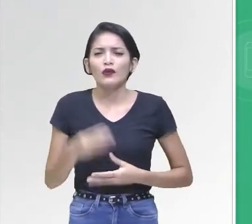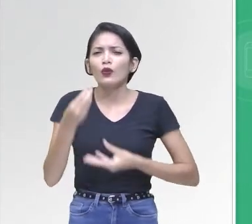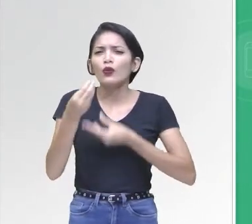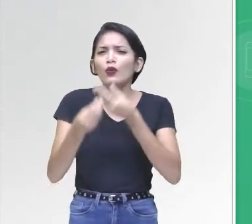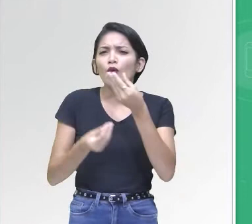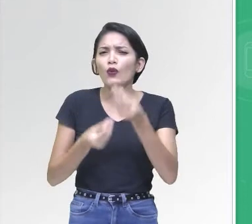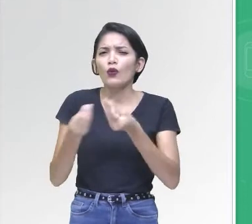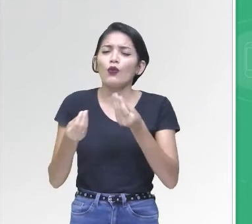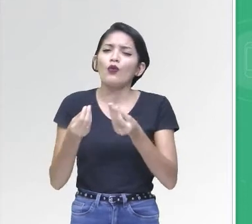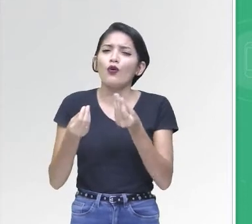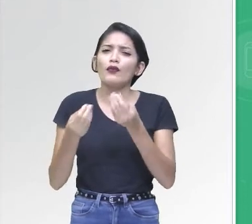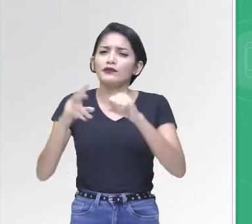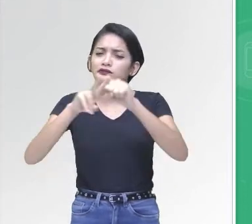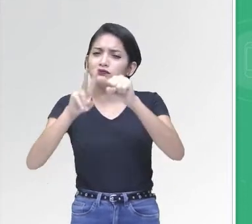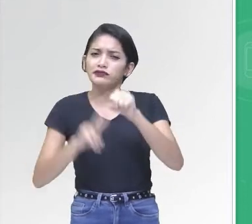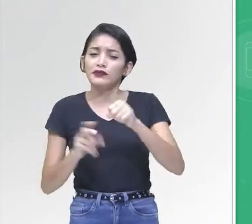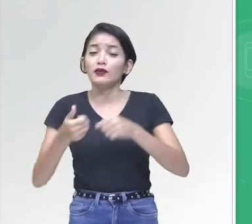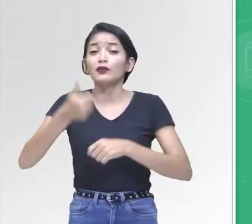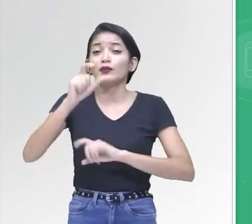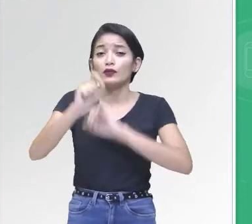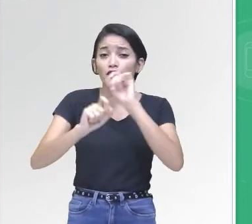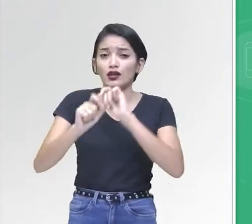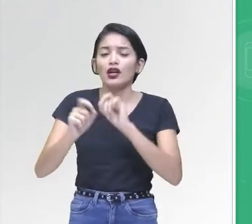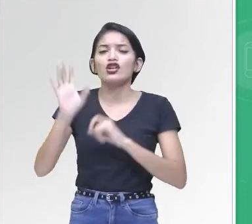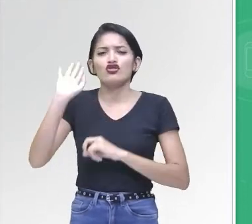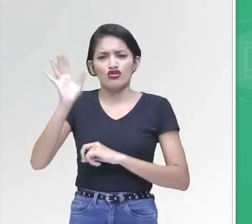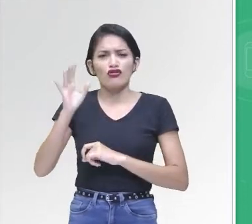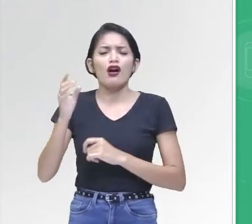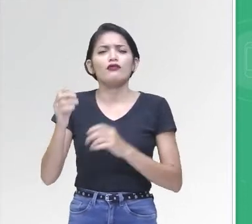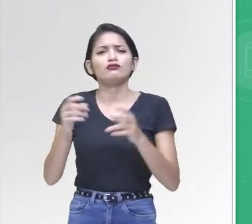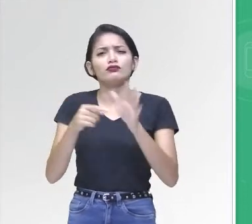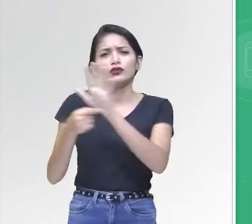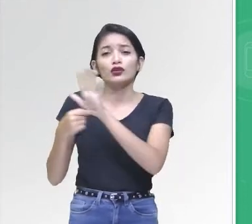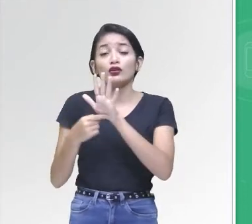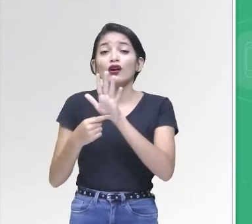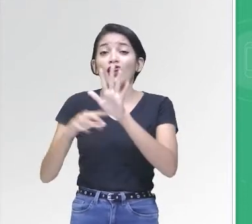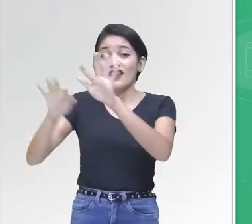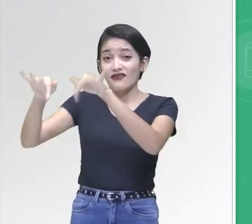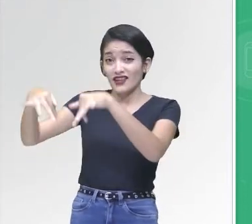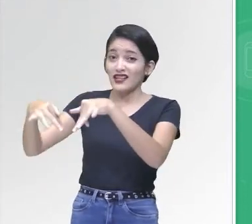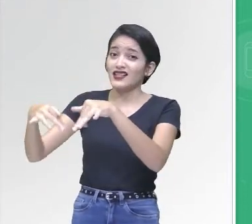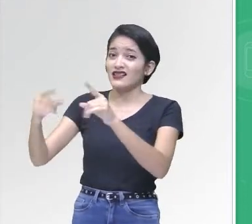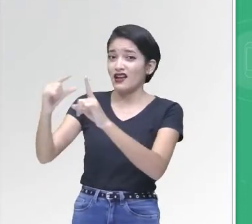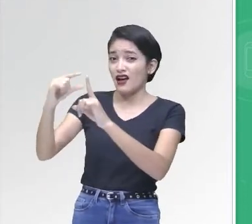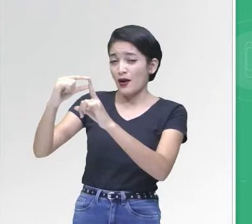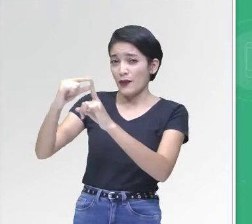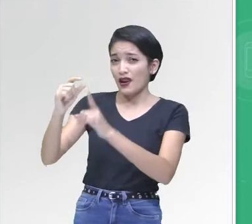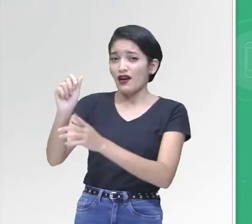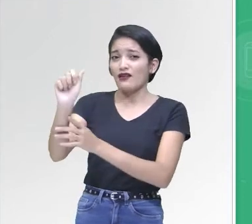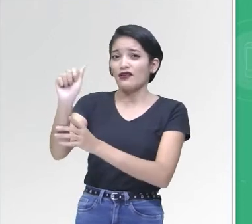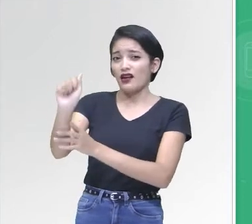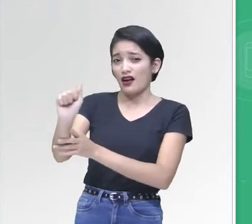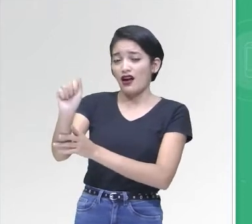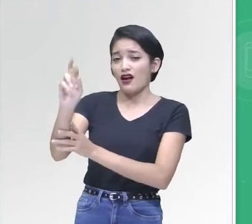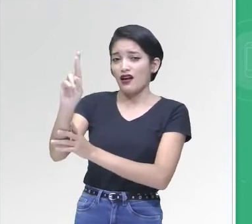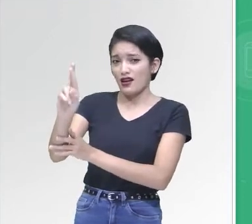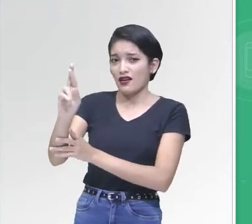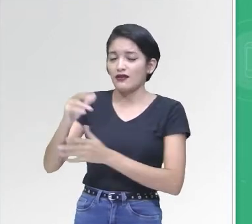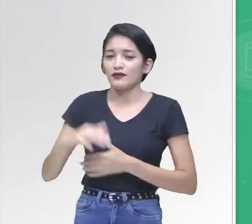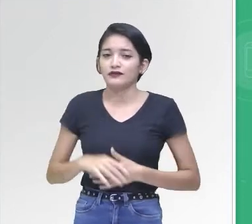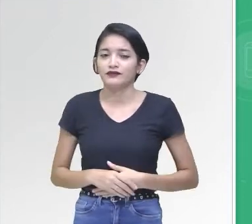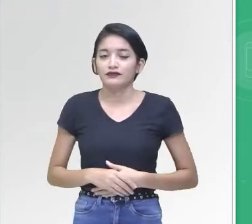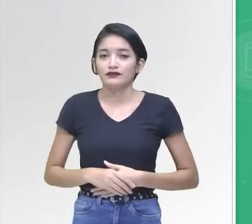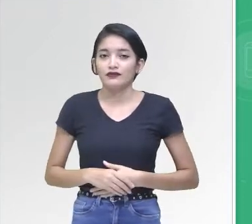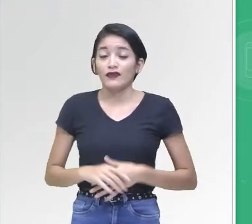verbo da primeira conjugação? A primeira conjugação nós já descobrimos que são aqueles que terminam em AR. Vamos pegar um verbo aqui como base, o verbo